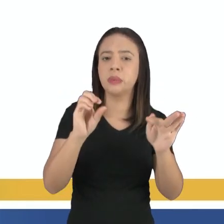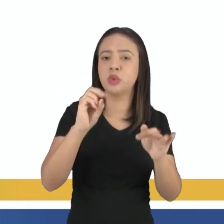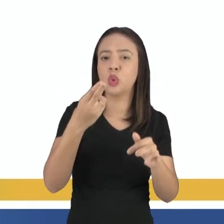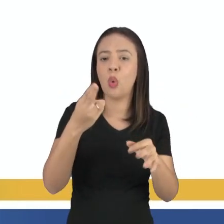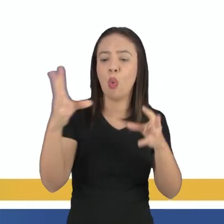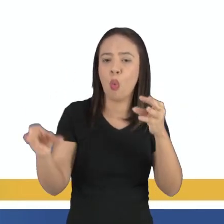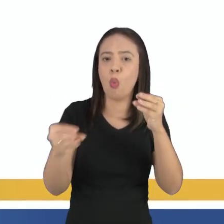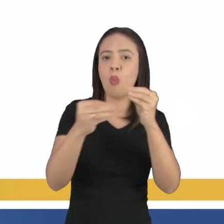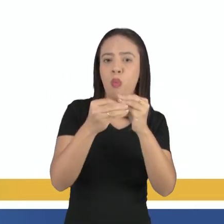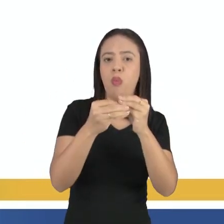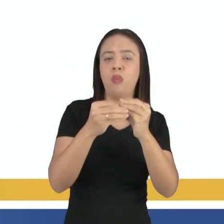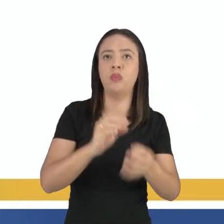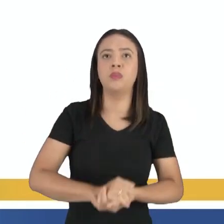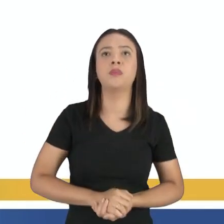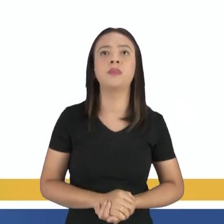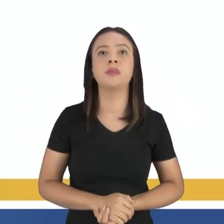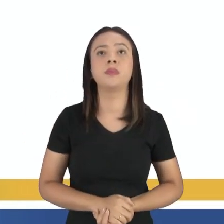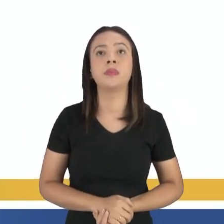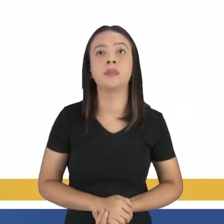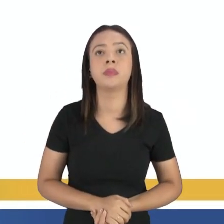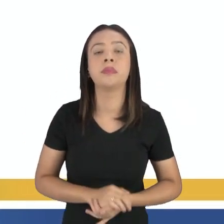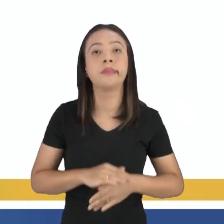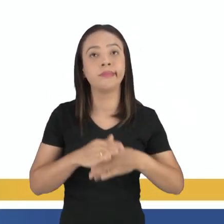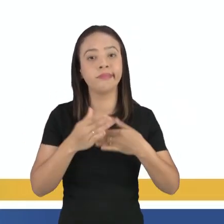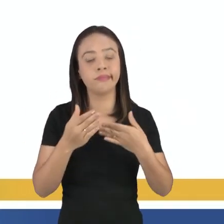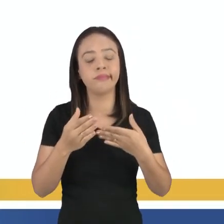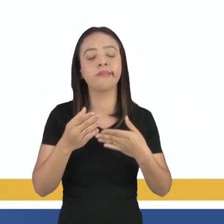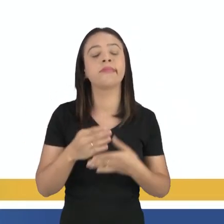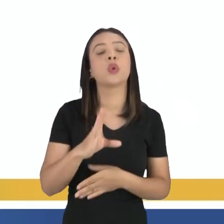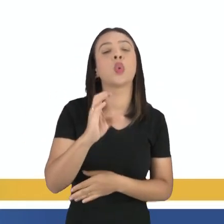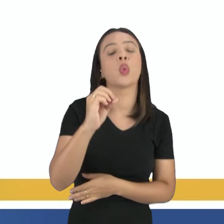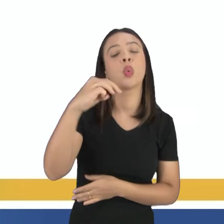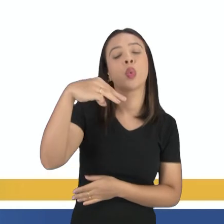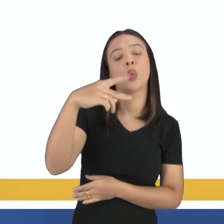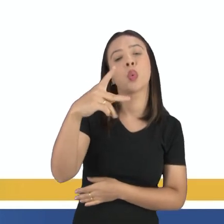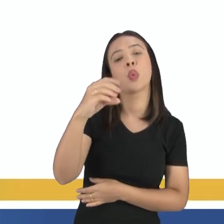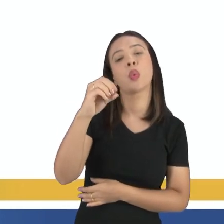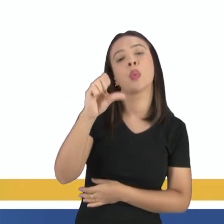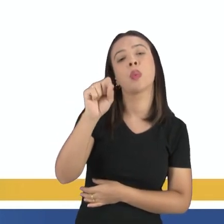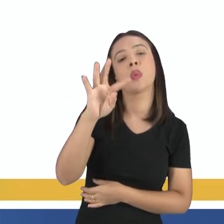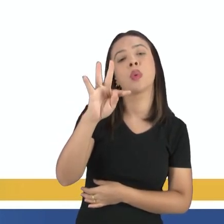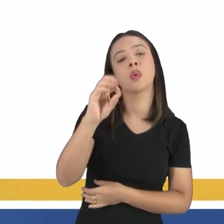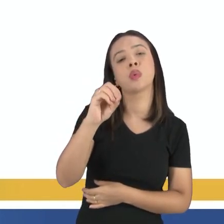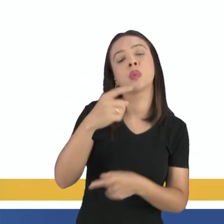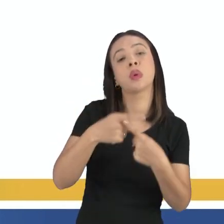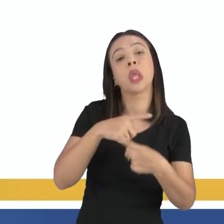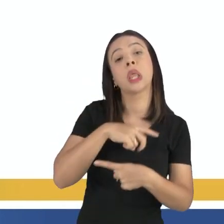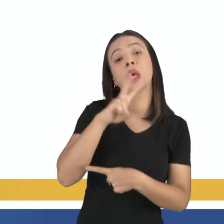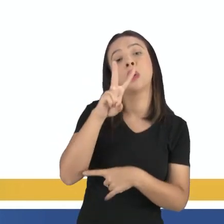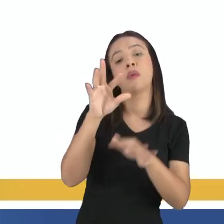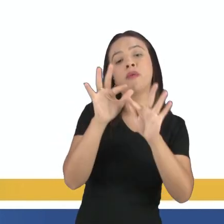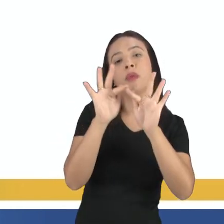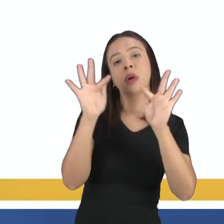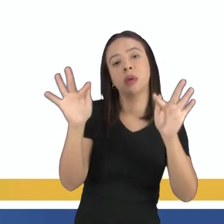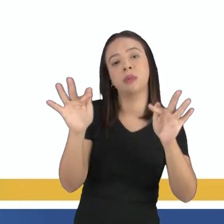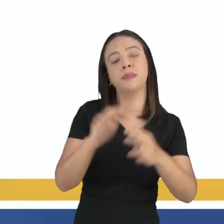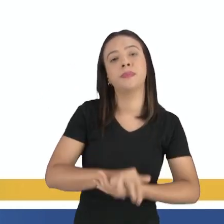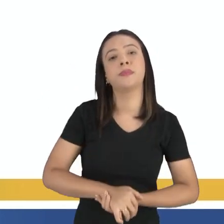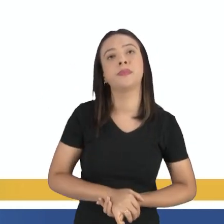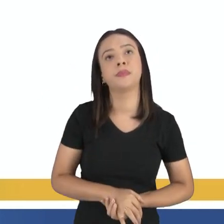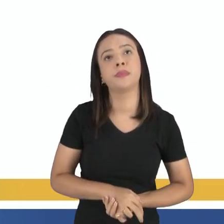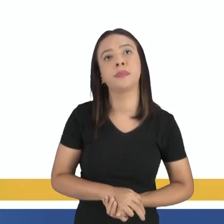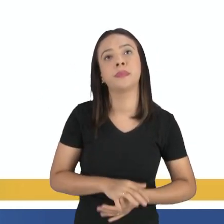composto? É isso mesmo, ele vai ser composto, né? Duas orações, período composto. E